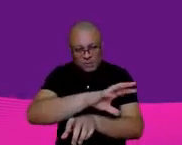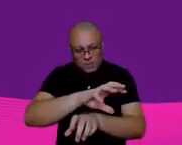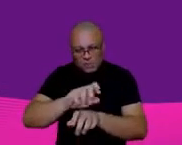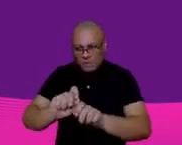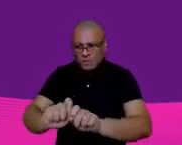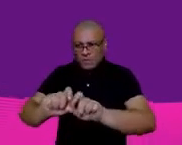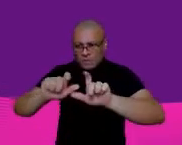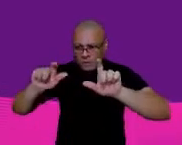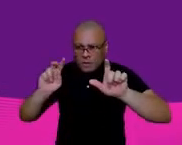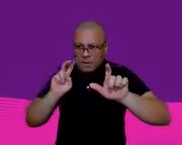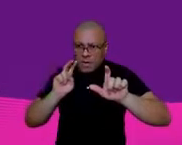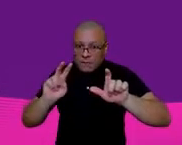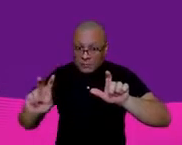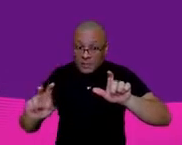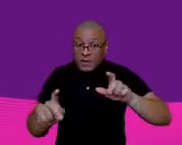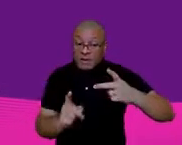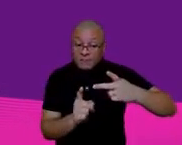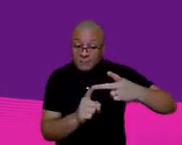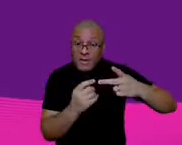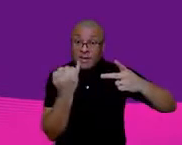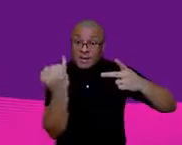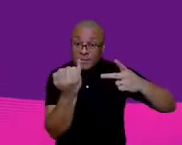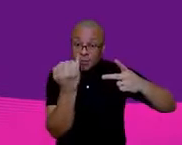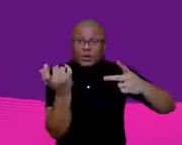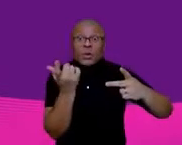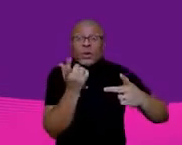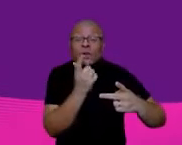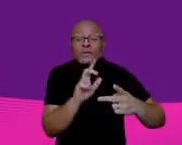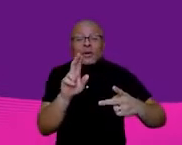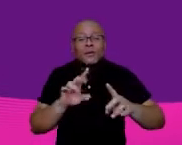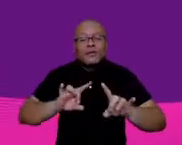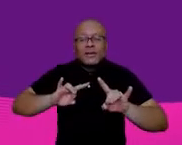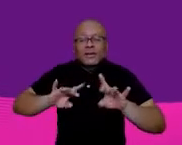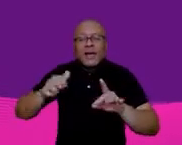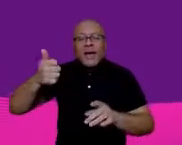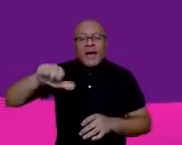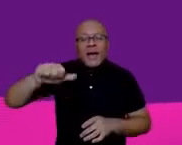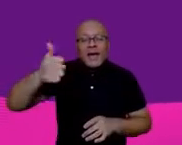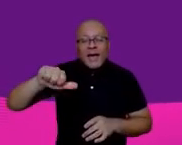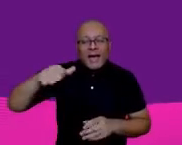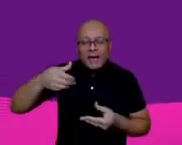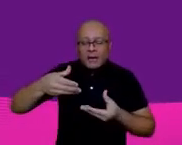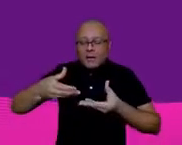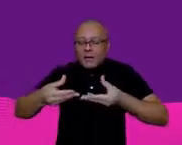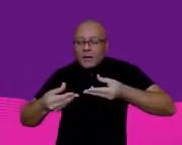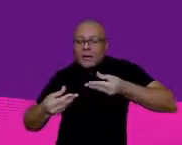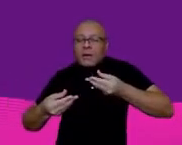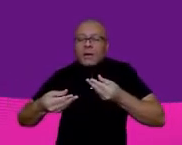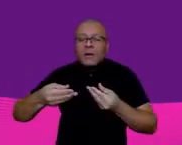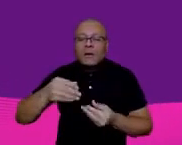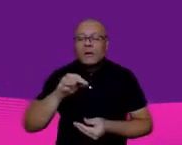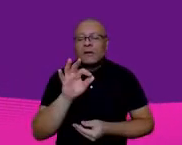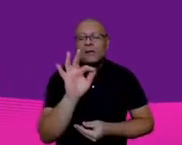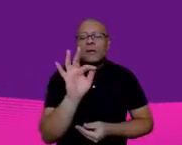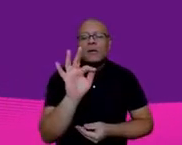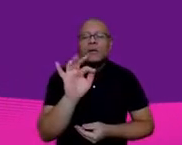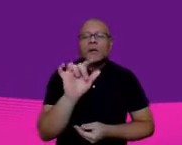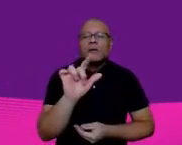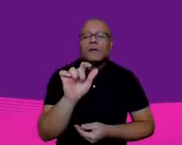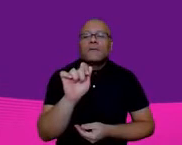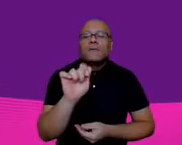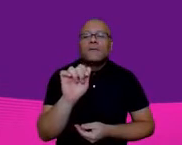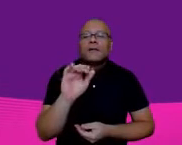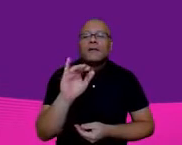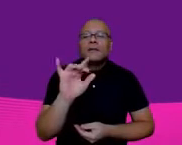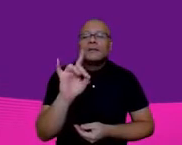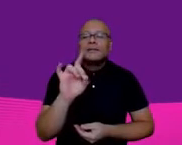e o grande benefício desta técnica, que é a avaliação da flacidez. Nós podemos avaliar